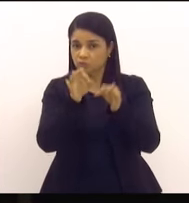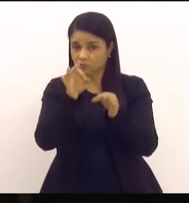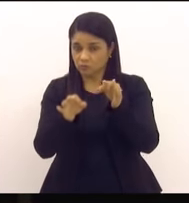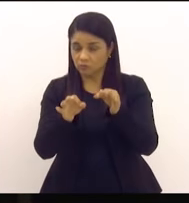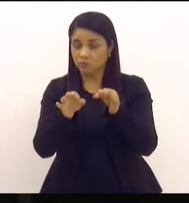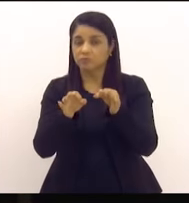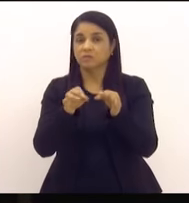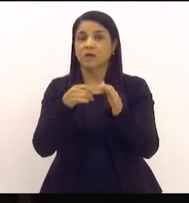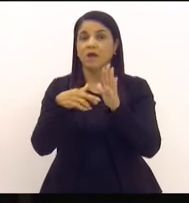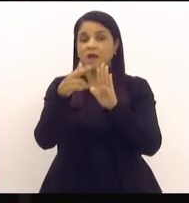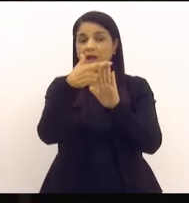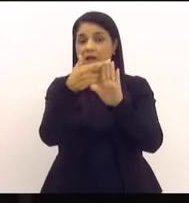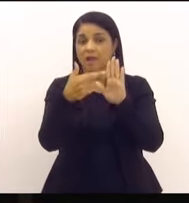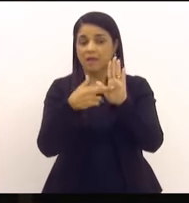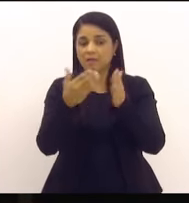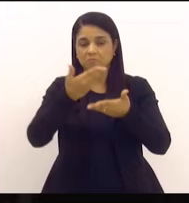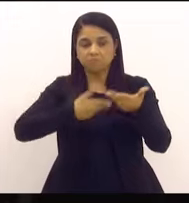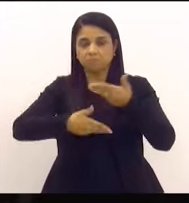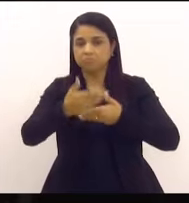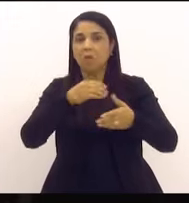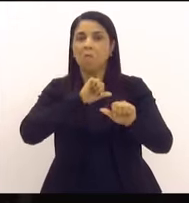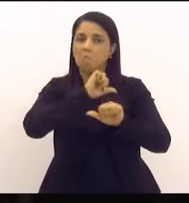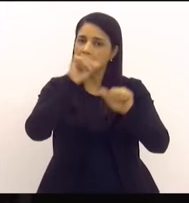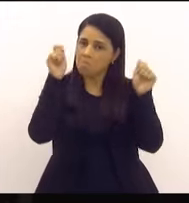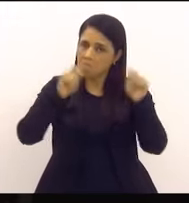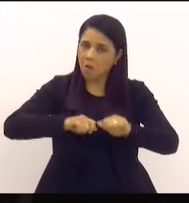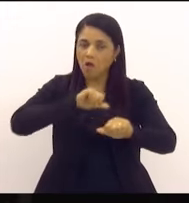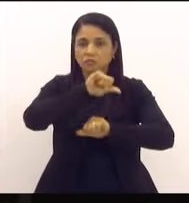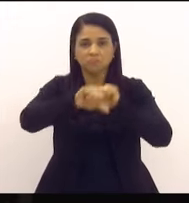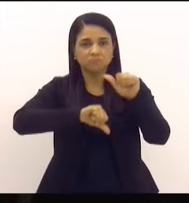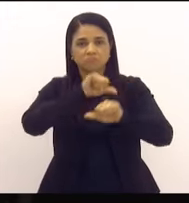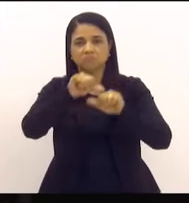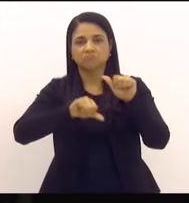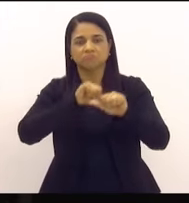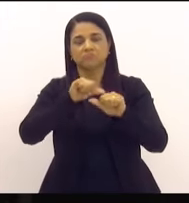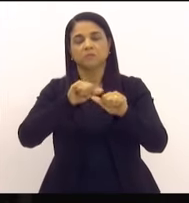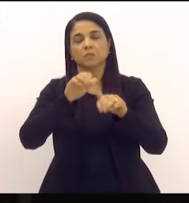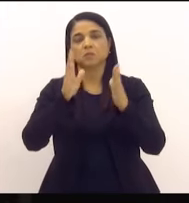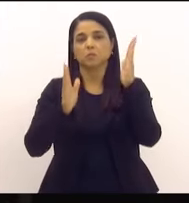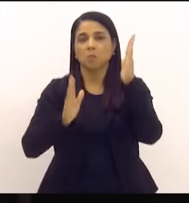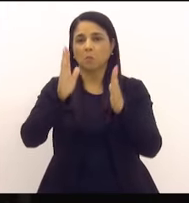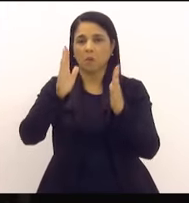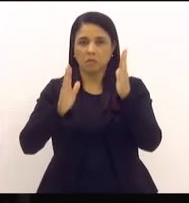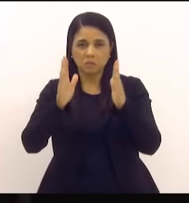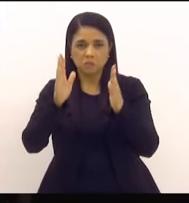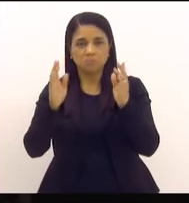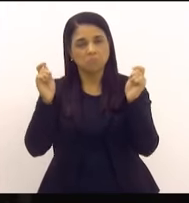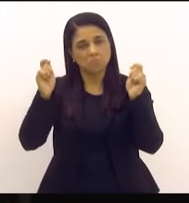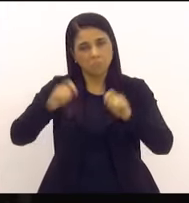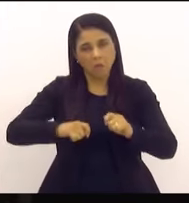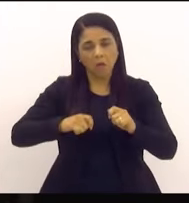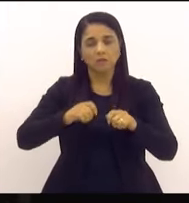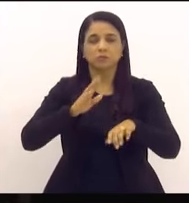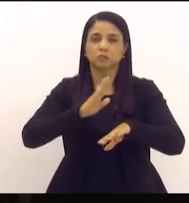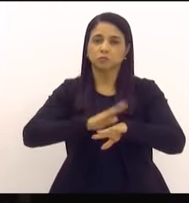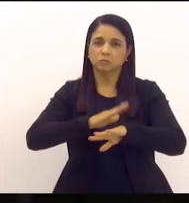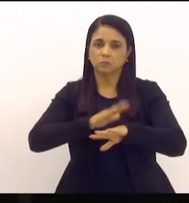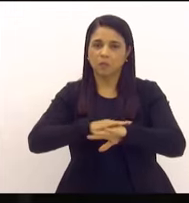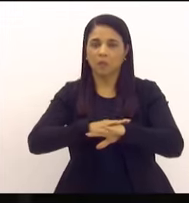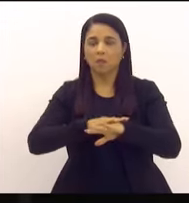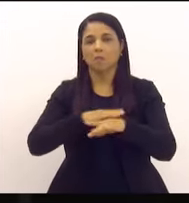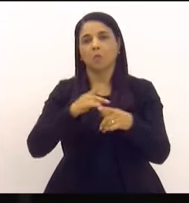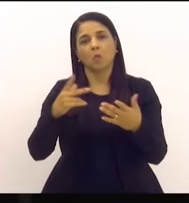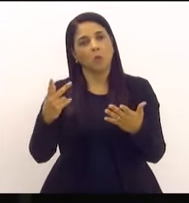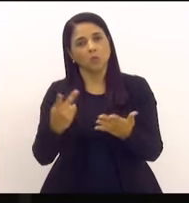dinâmica. Ela pode ser alterada a qualquer tempo, de acordo com a conveniência do momento, de acordo com a temporalidade, com os fatos